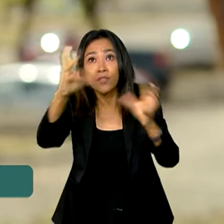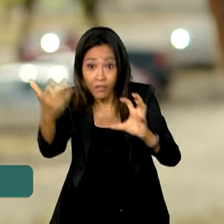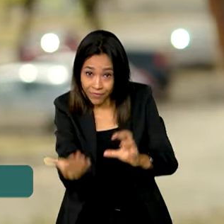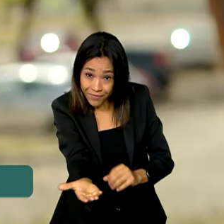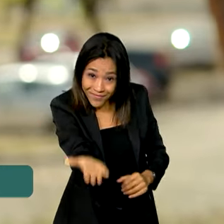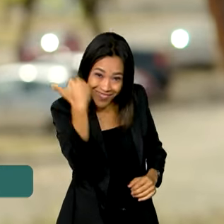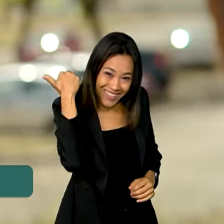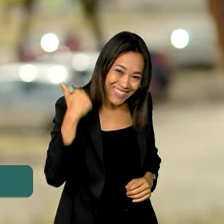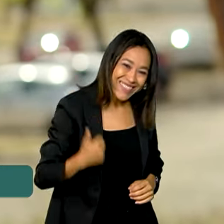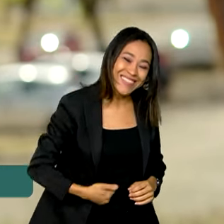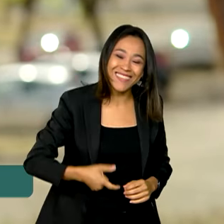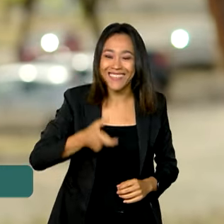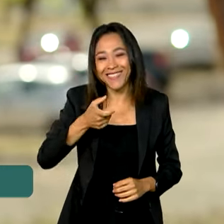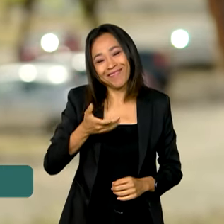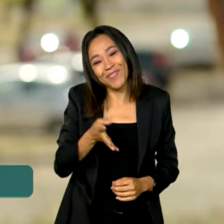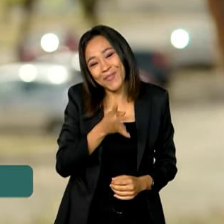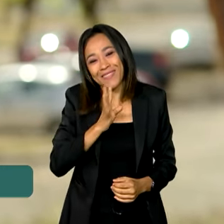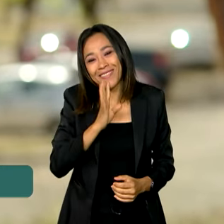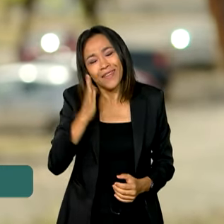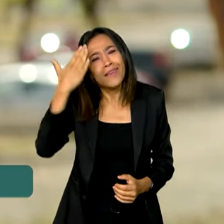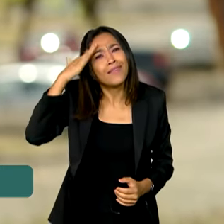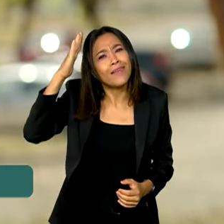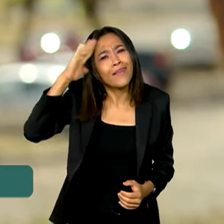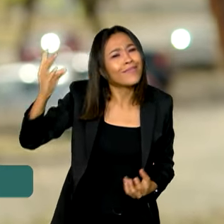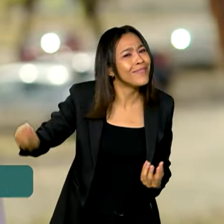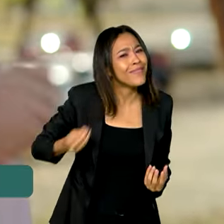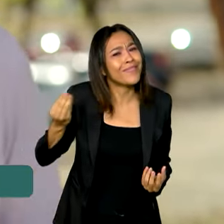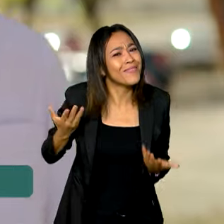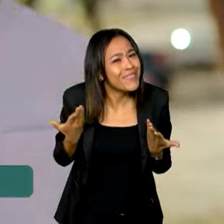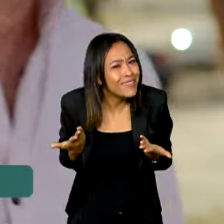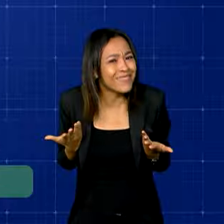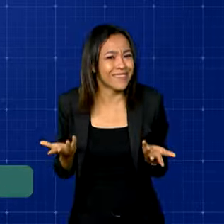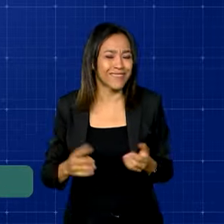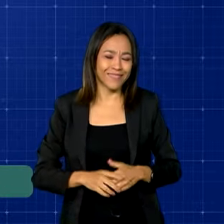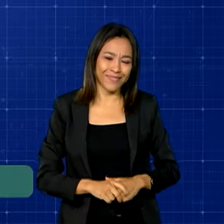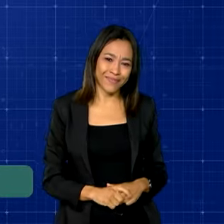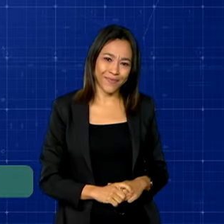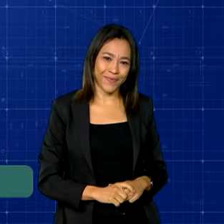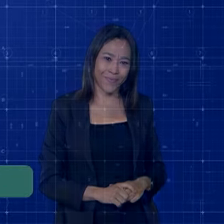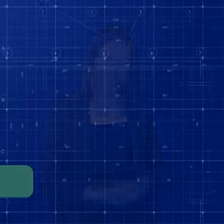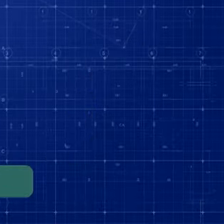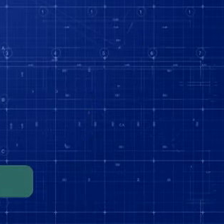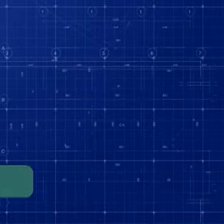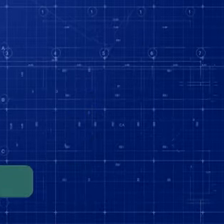vem comigo germinar essa ideia e entender o ponto exato dessa questão.